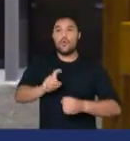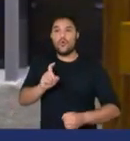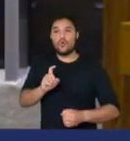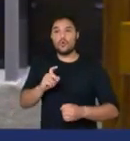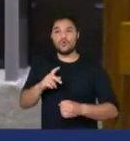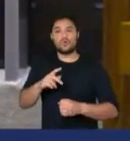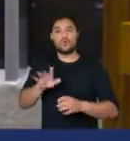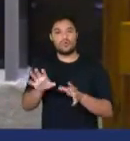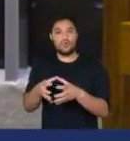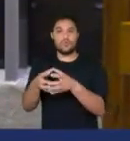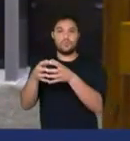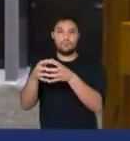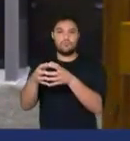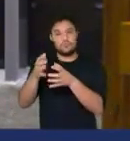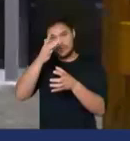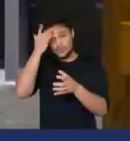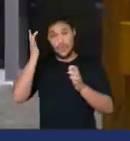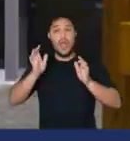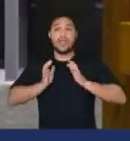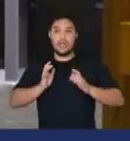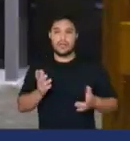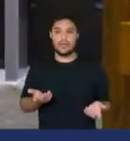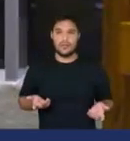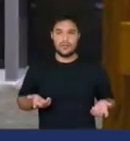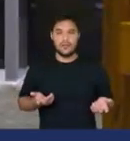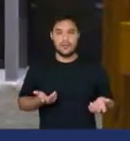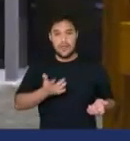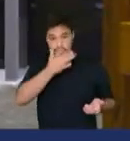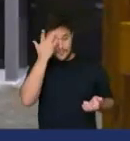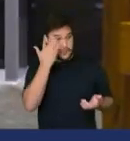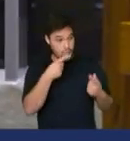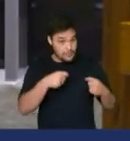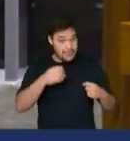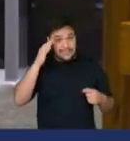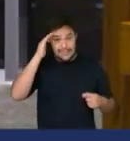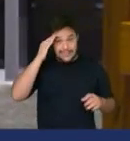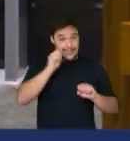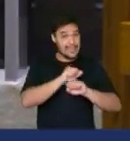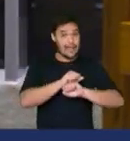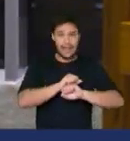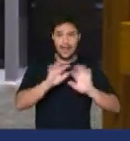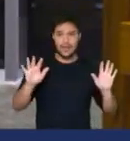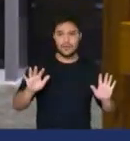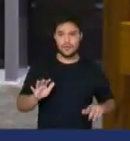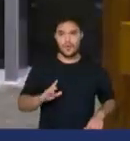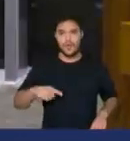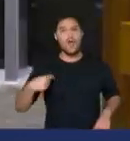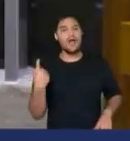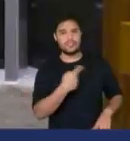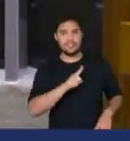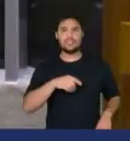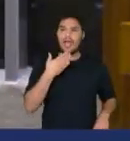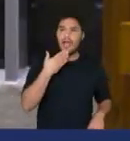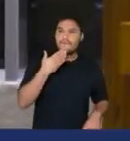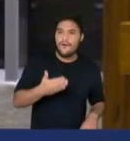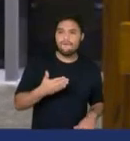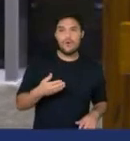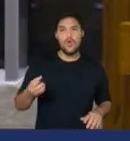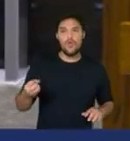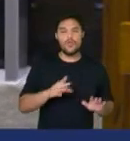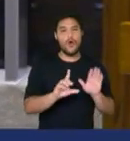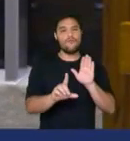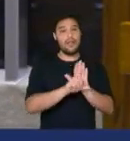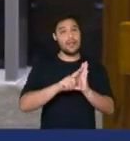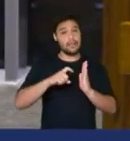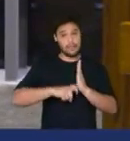rica desse país. É isso que tem que ser dito, é isso que as pessoas têm que entender. Nós somos a favor de fazer uma